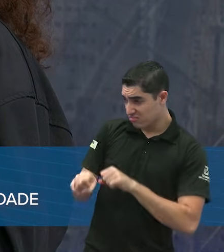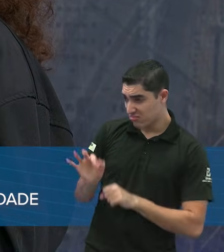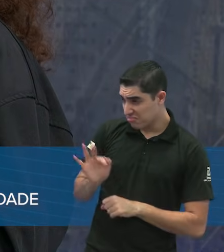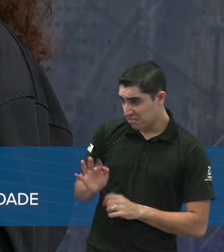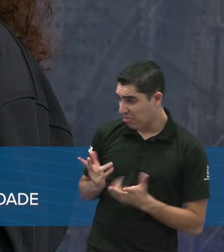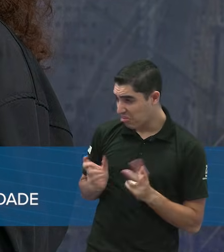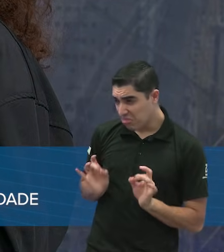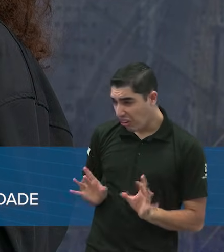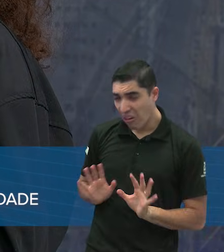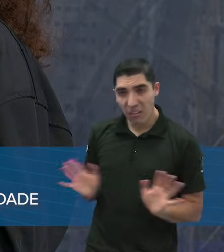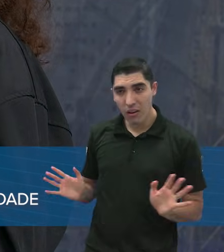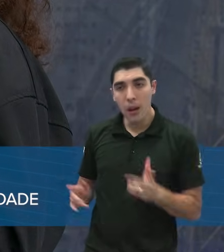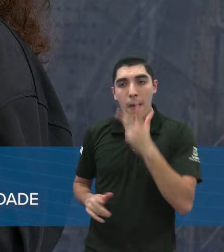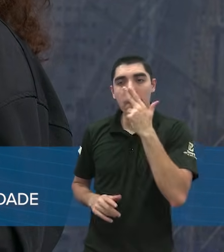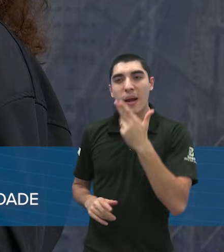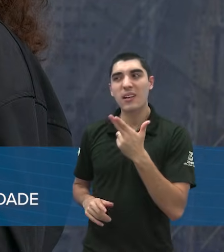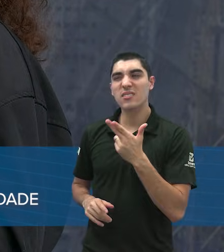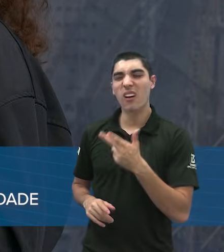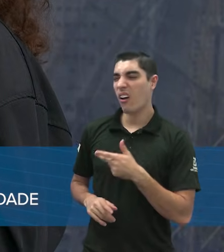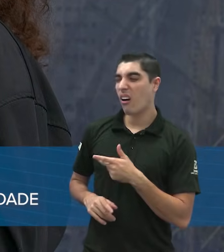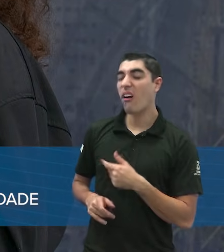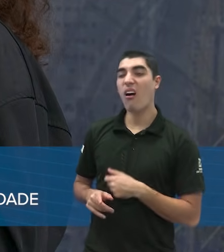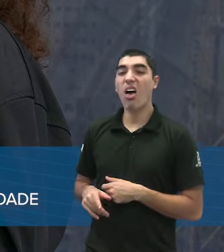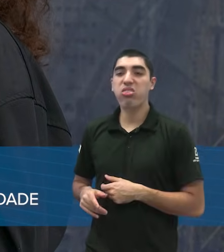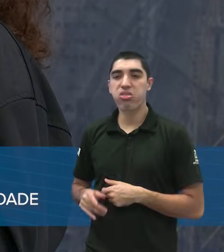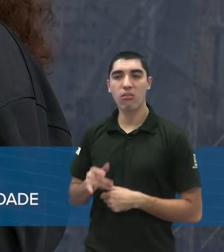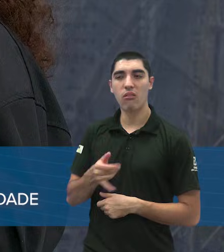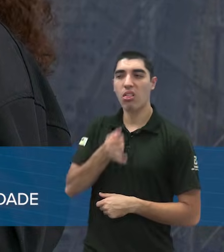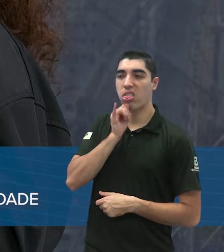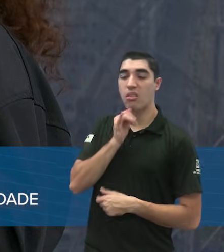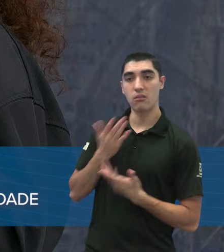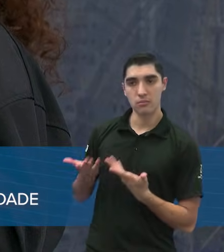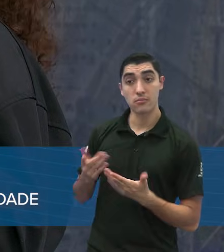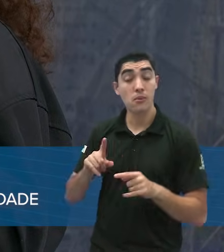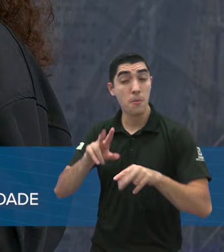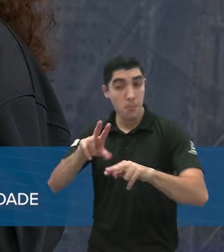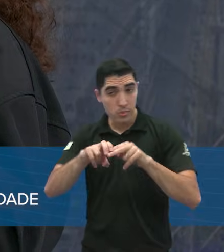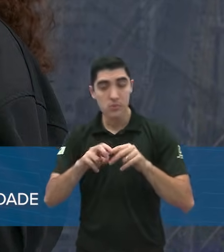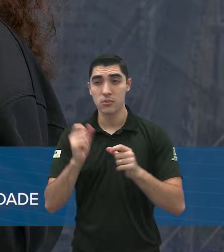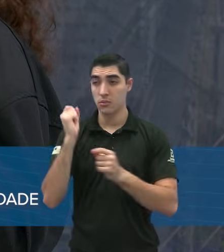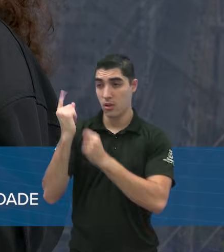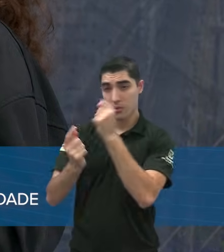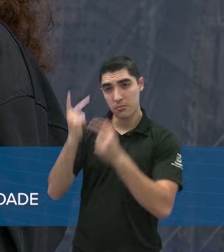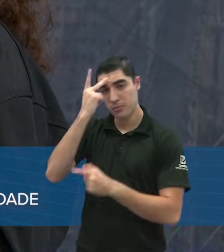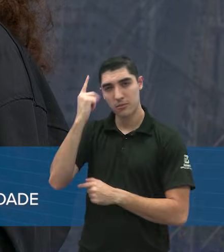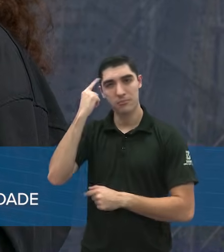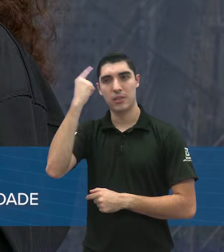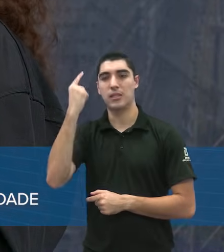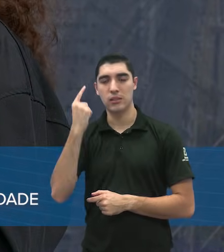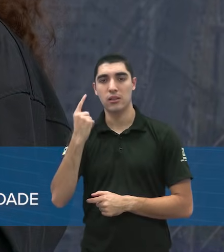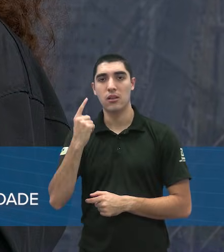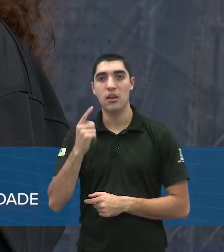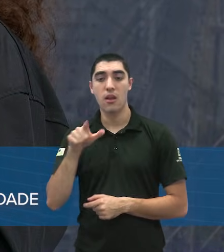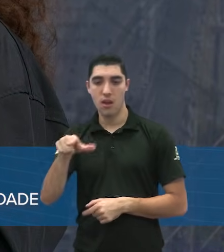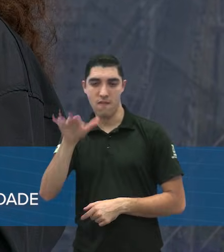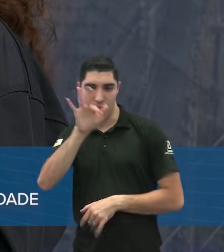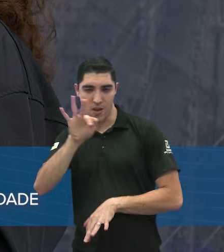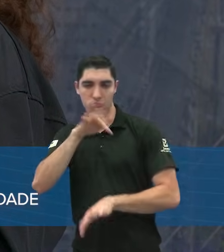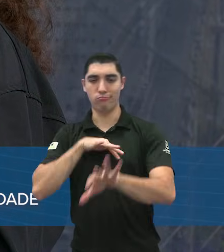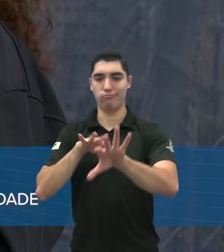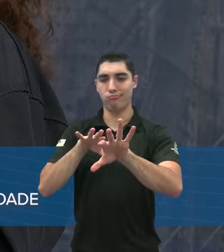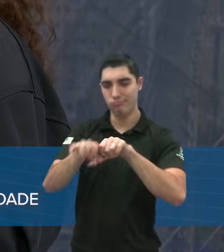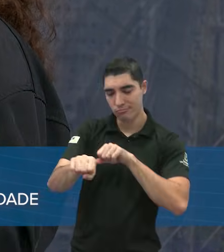negras. Então, para além disso, muitas vezes, depois da universidade, a gente provavelmente vai falar disso, depois